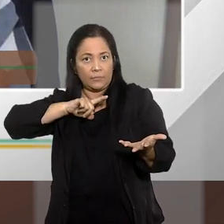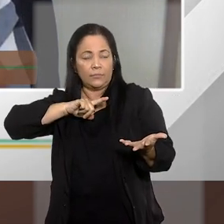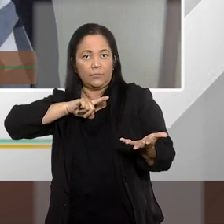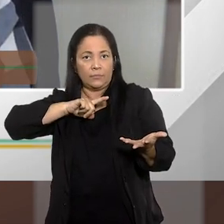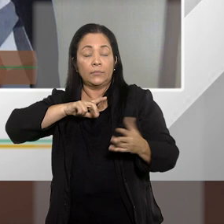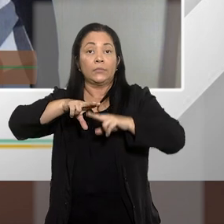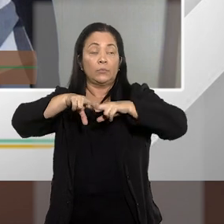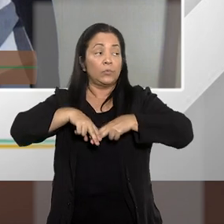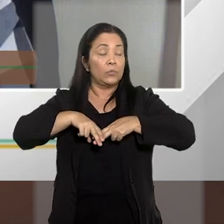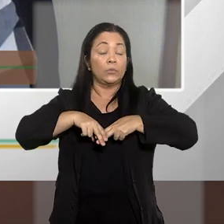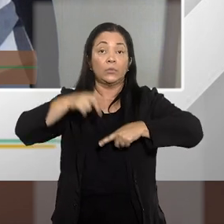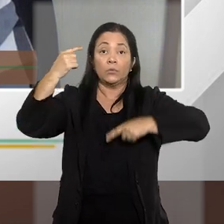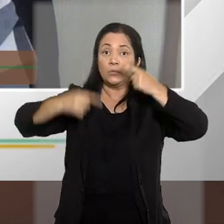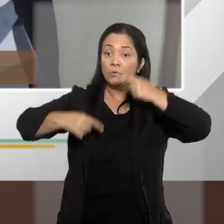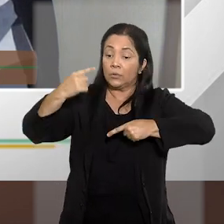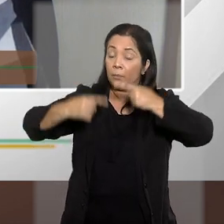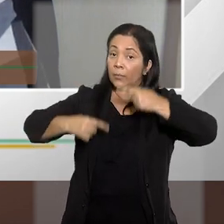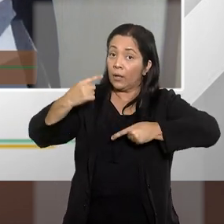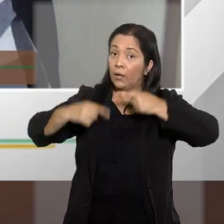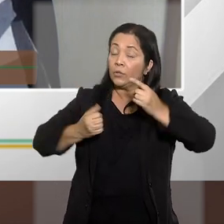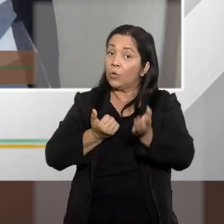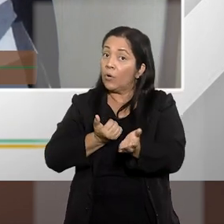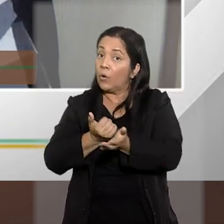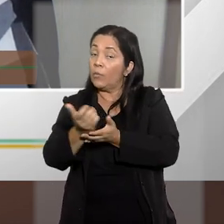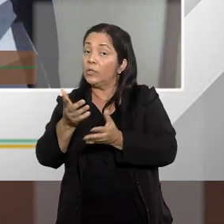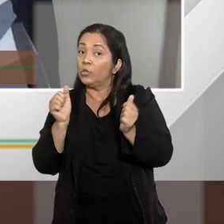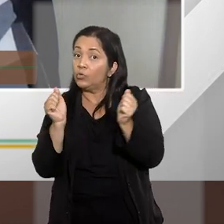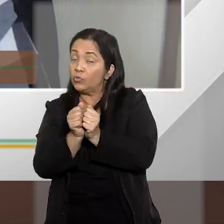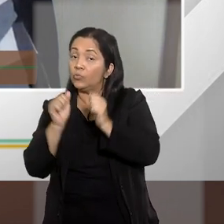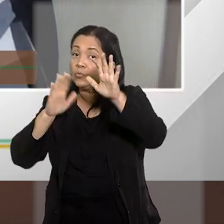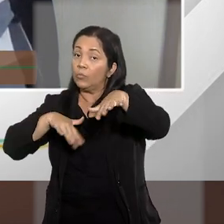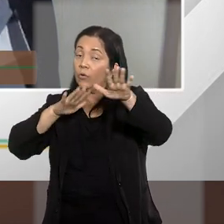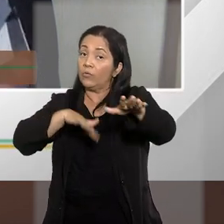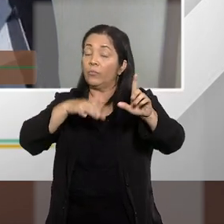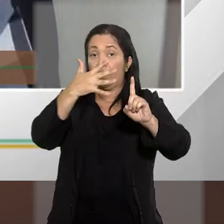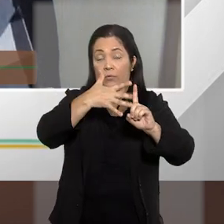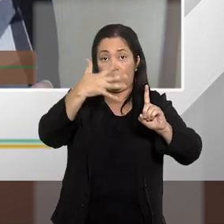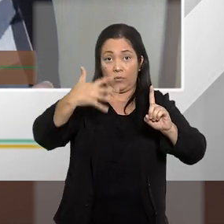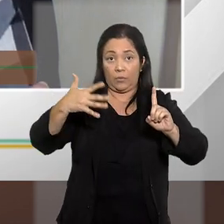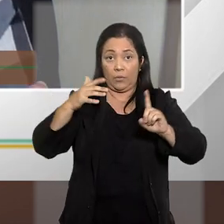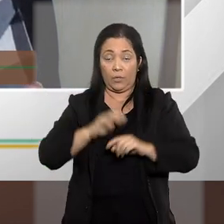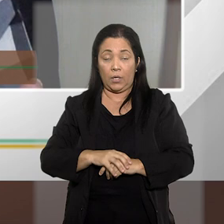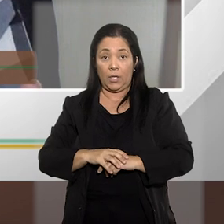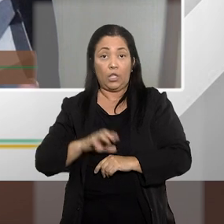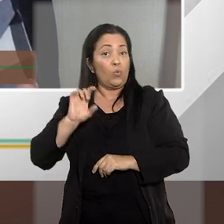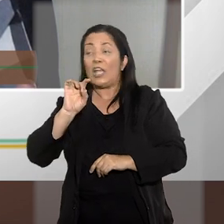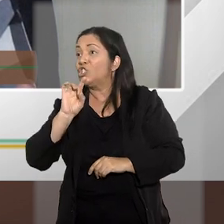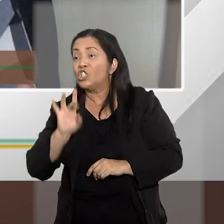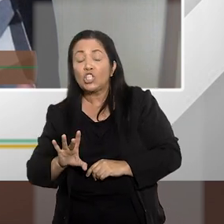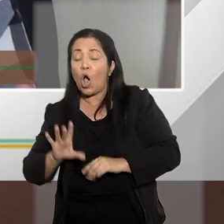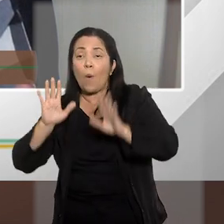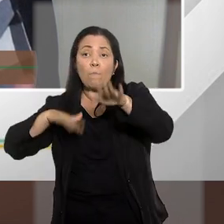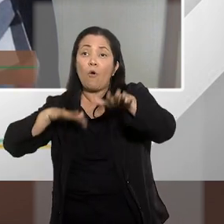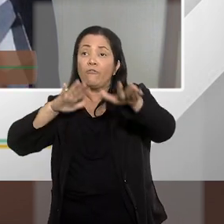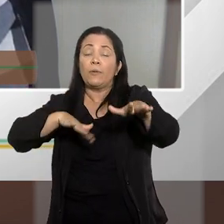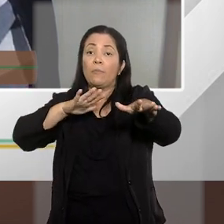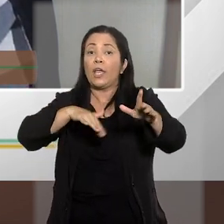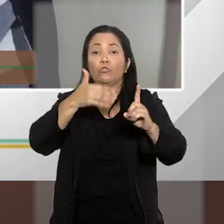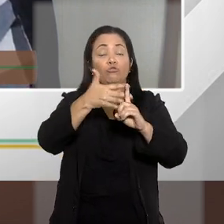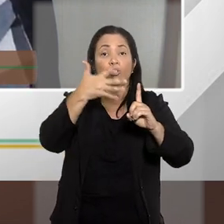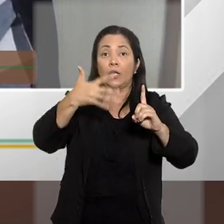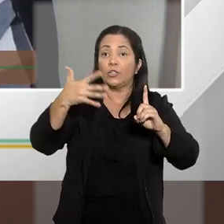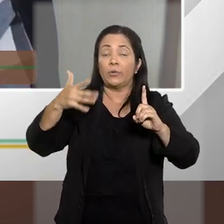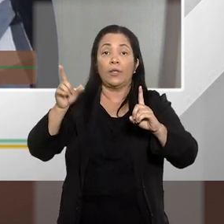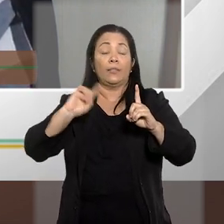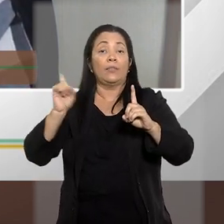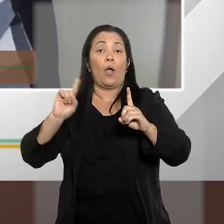E esse debate ele é muito fruto de um caminho construído junto com o movimento feminista. Então, não é só o movimento LGBTQIA+ que faz esse debate, mas